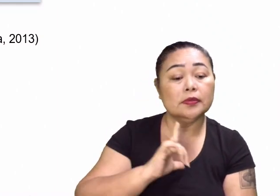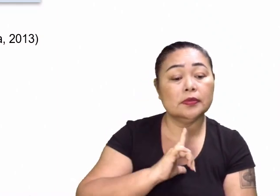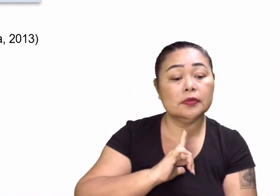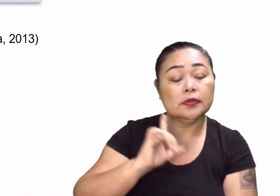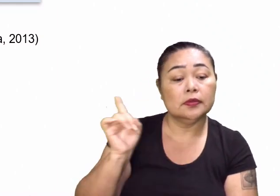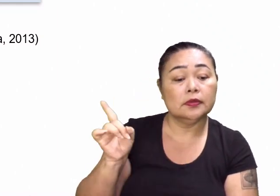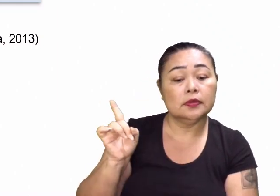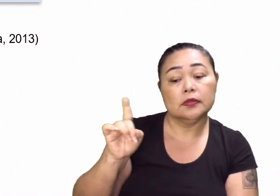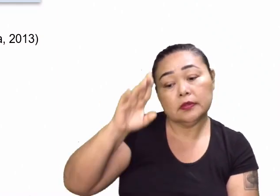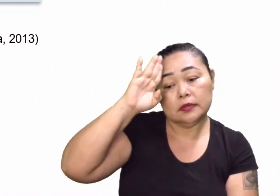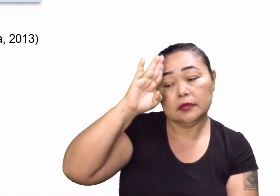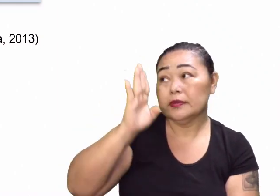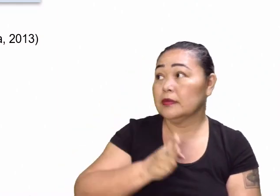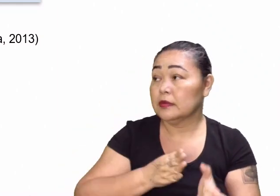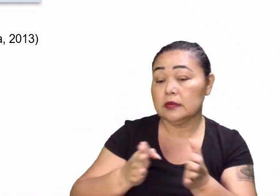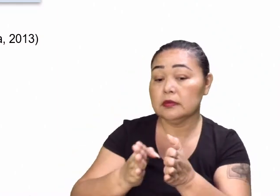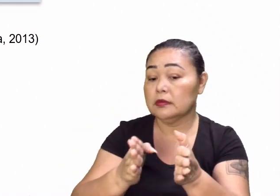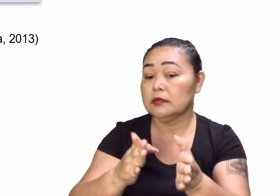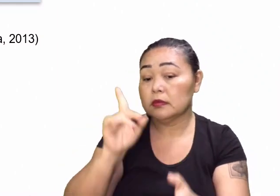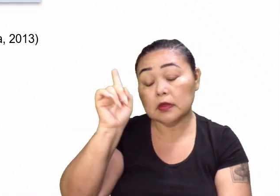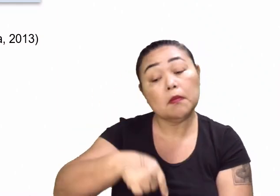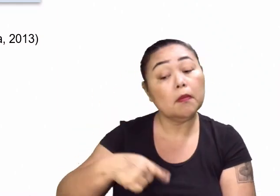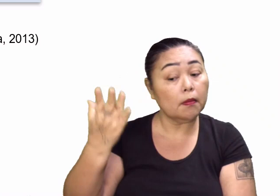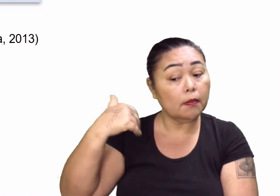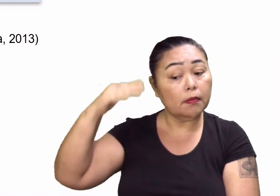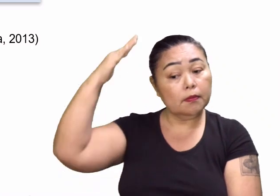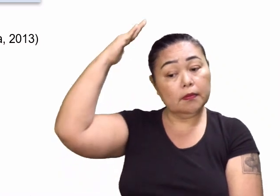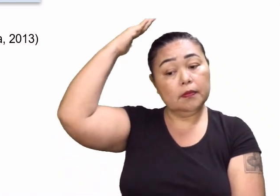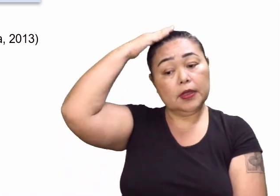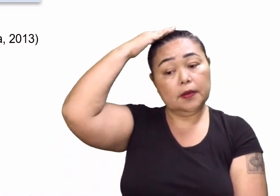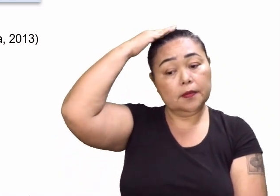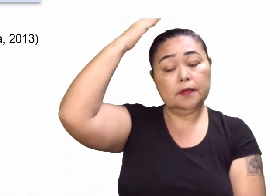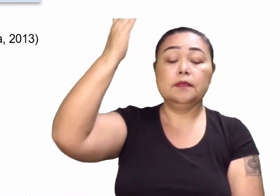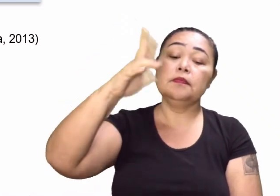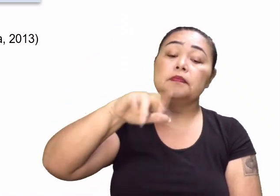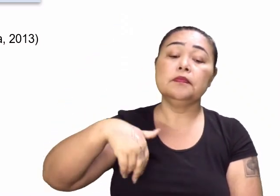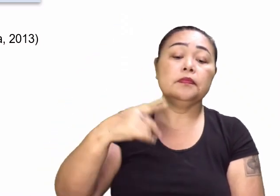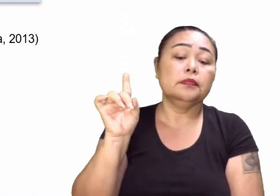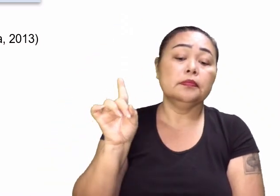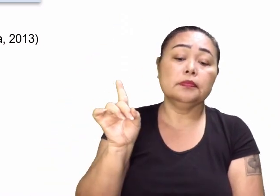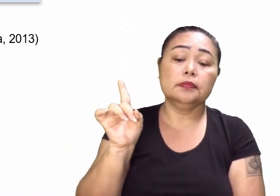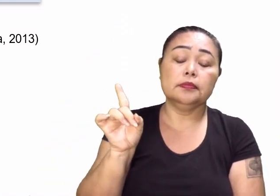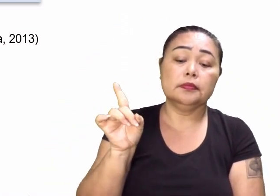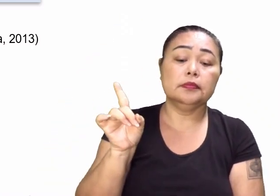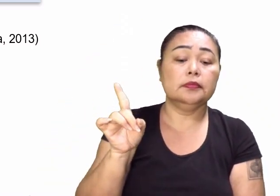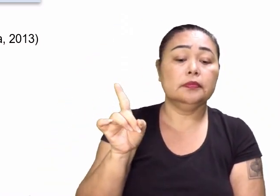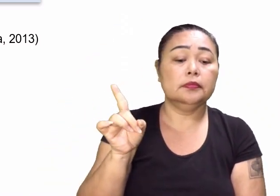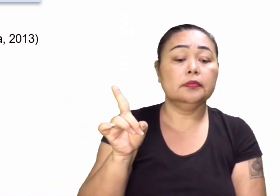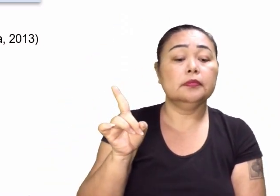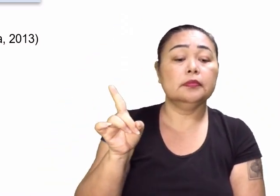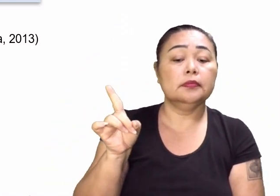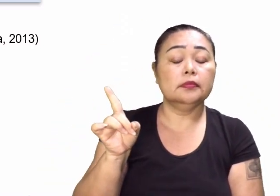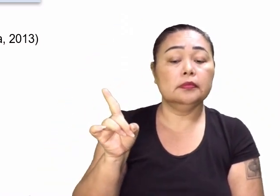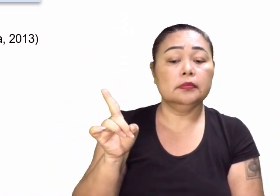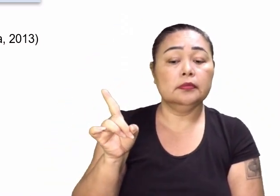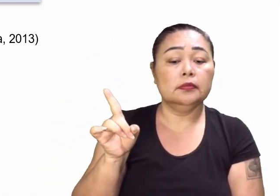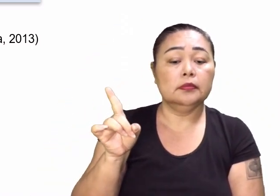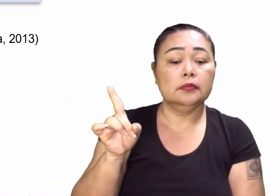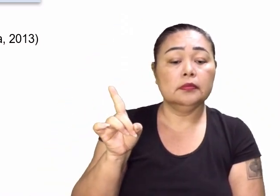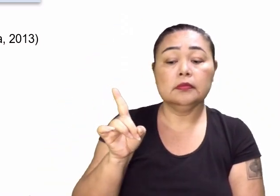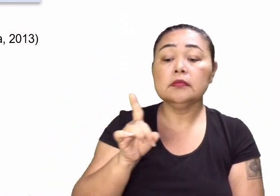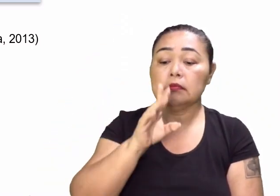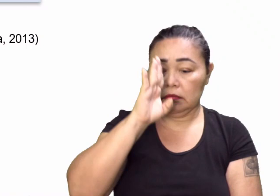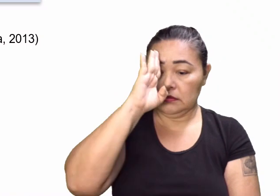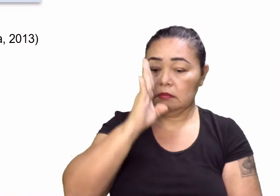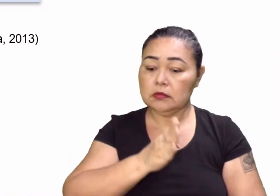o principal rio desta bacia, é o rio Paraná, galera. Beleza? É o nosso